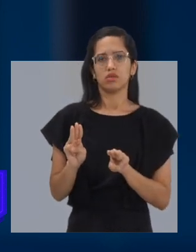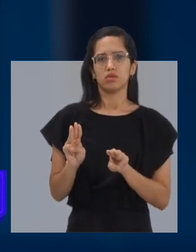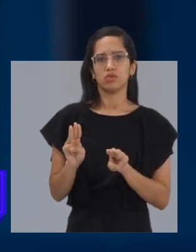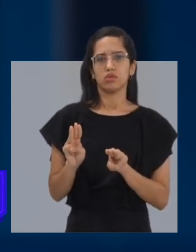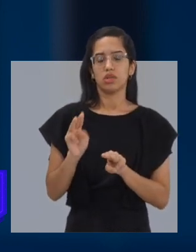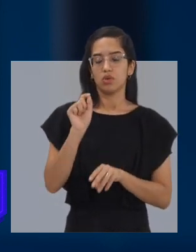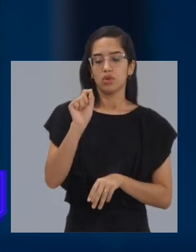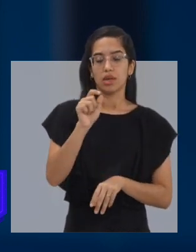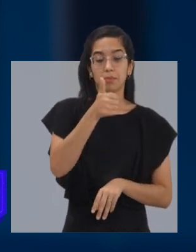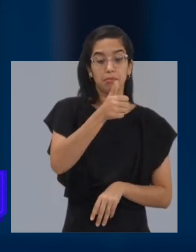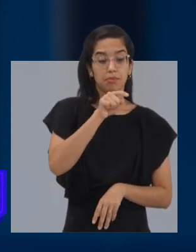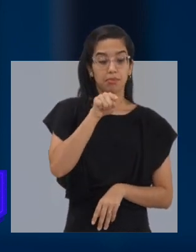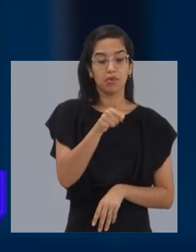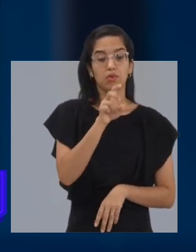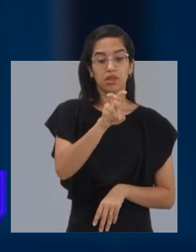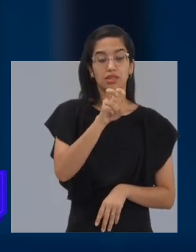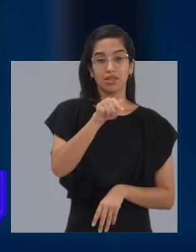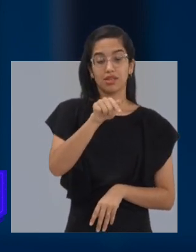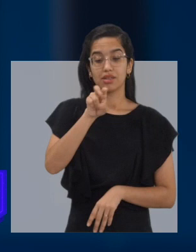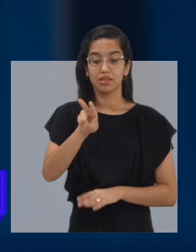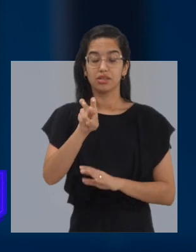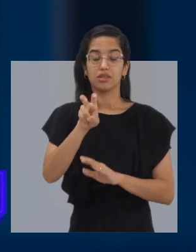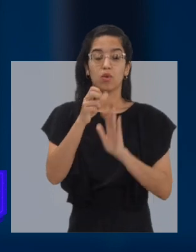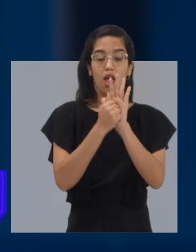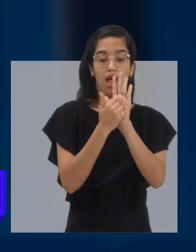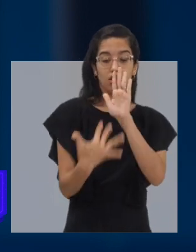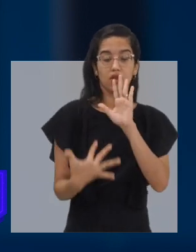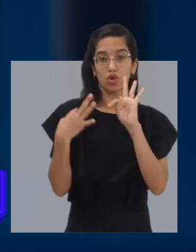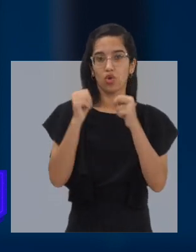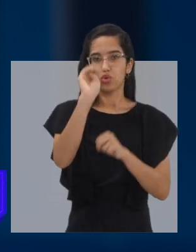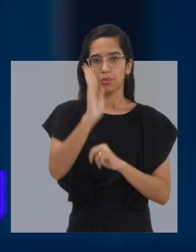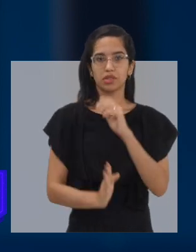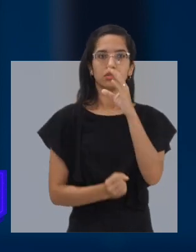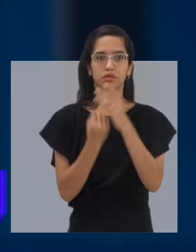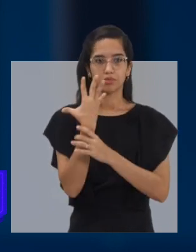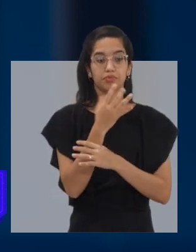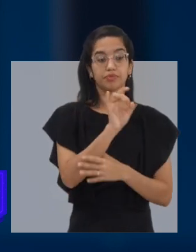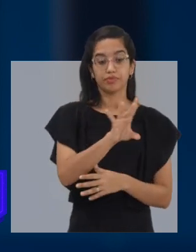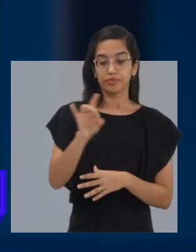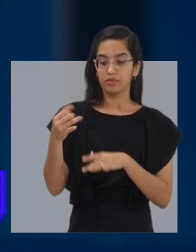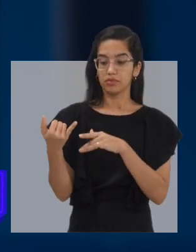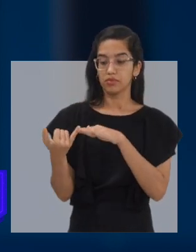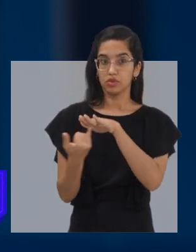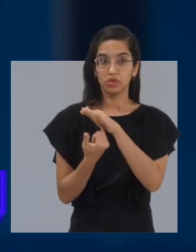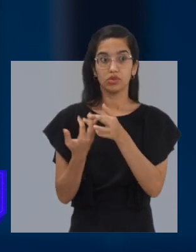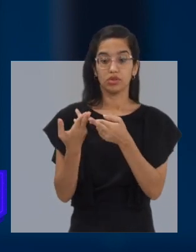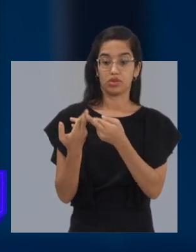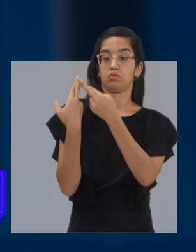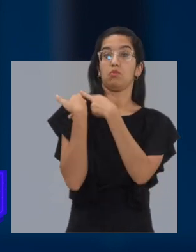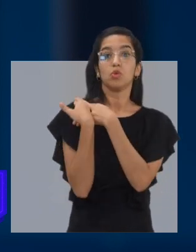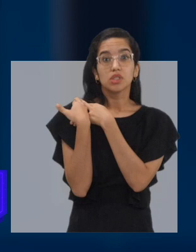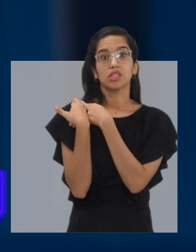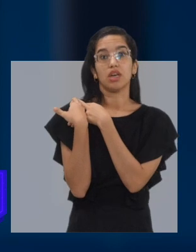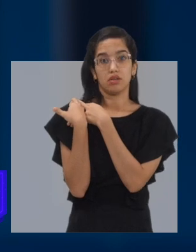2.575 atividades no Brasil todo. Cada instituição fica livre para fazer a sua programação,